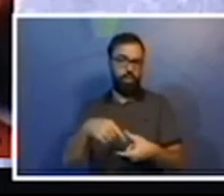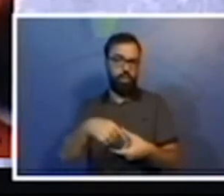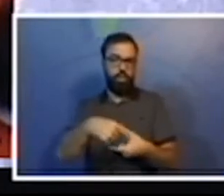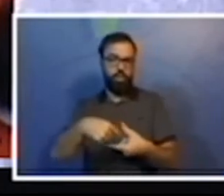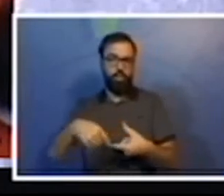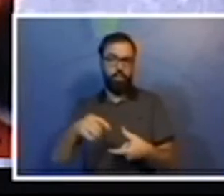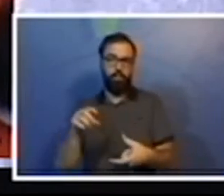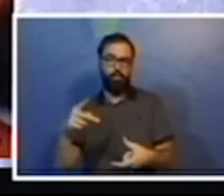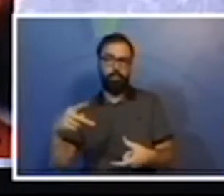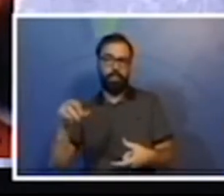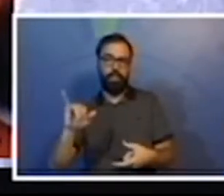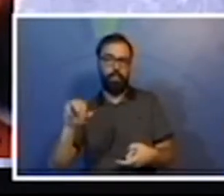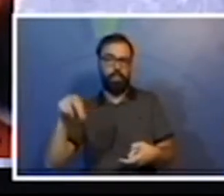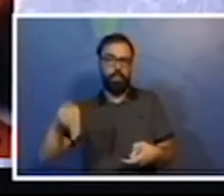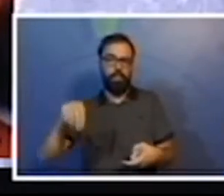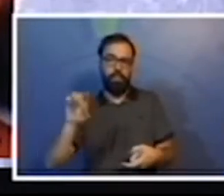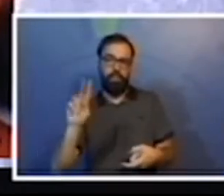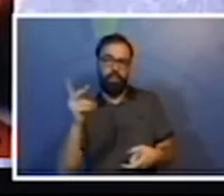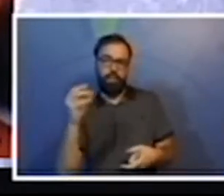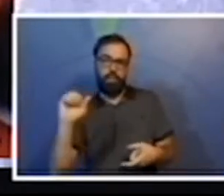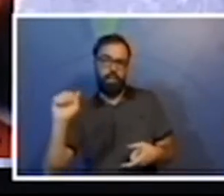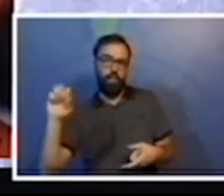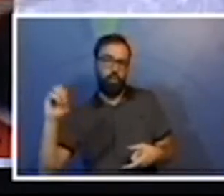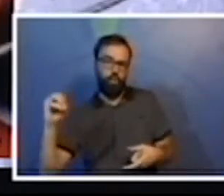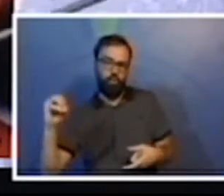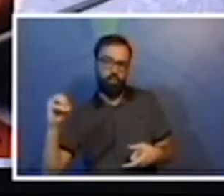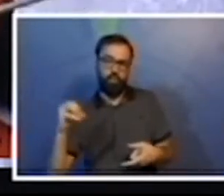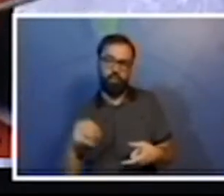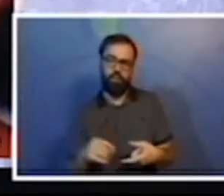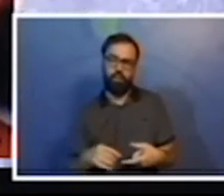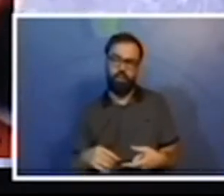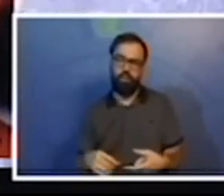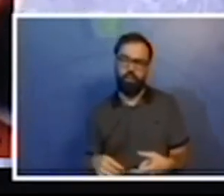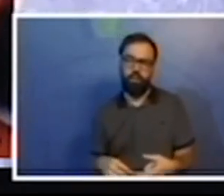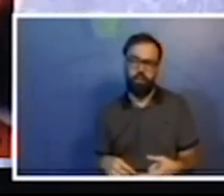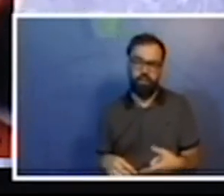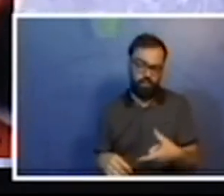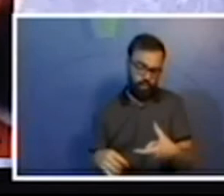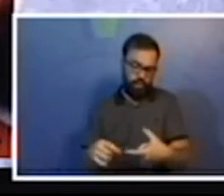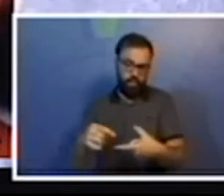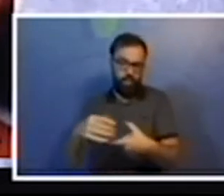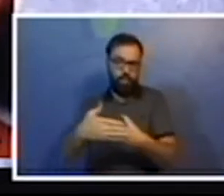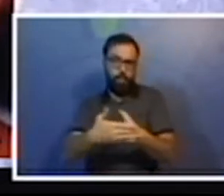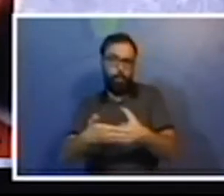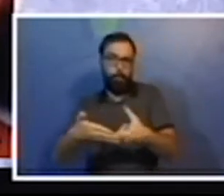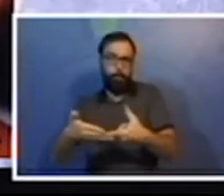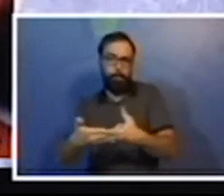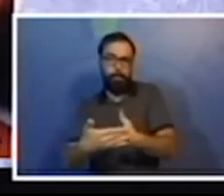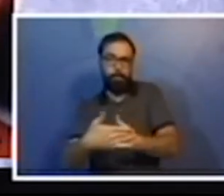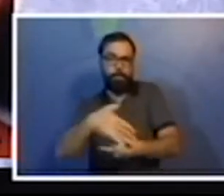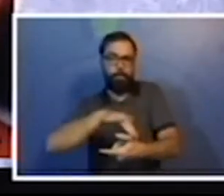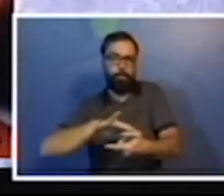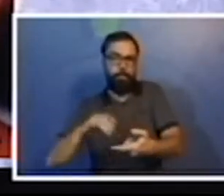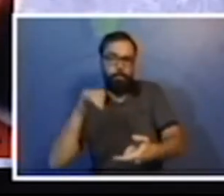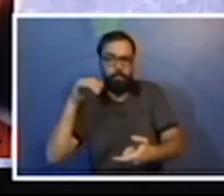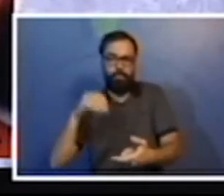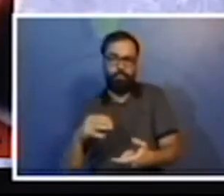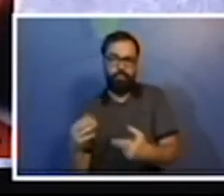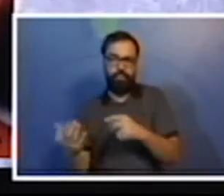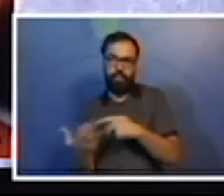semente o pinhão que é uma semente de uma Araucária a Constituição de uma semente é uma casca protetora